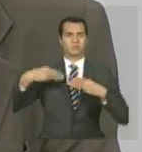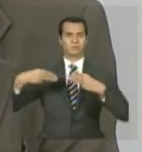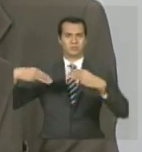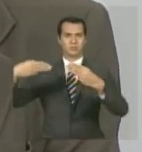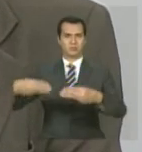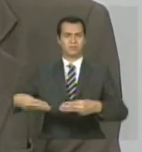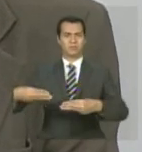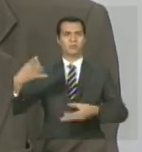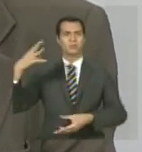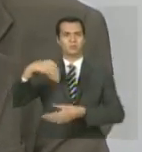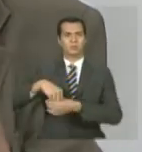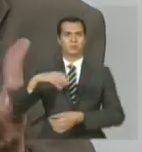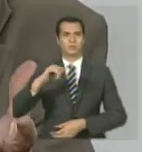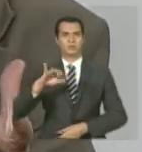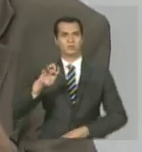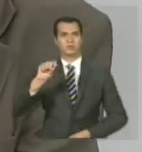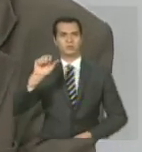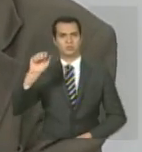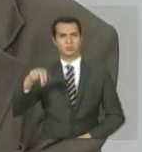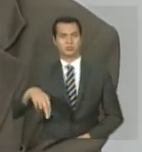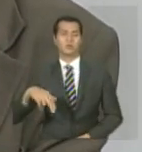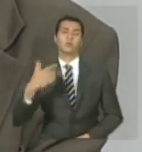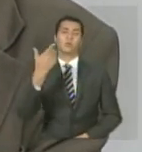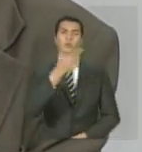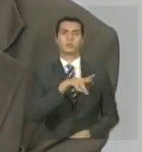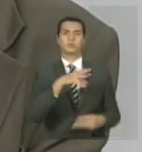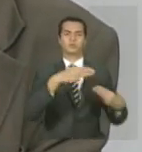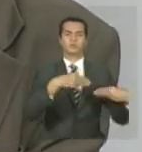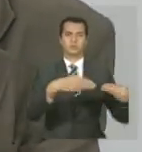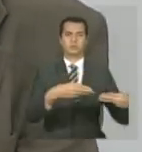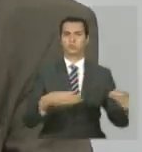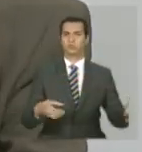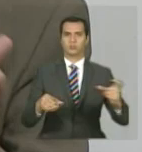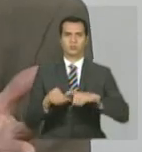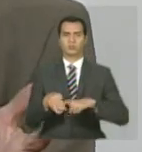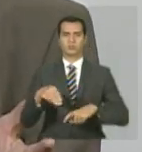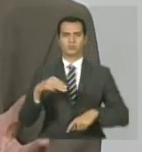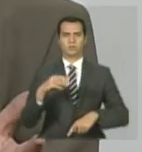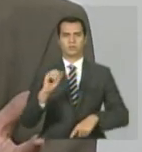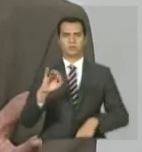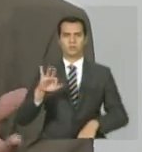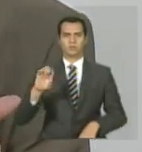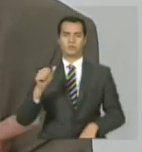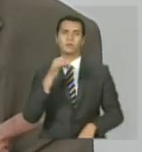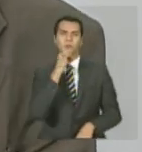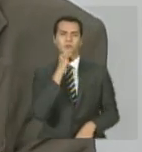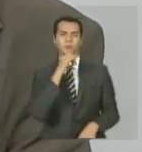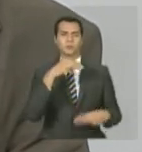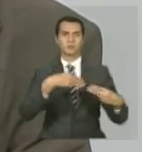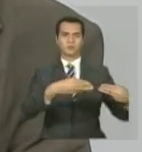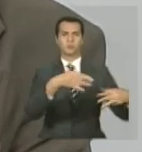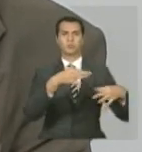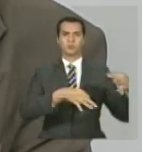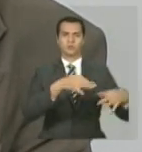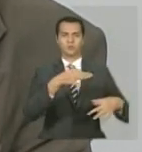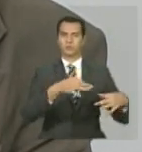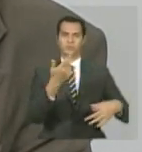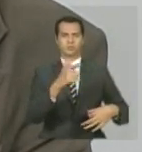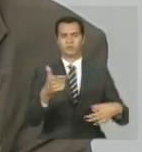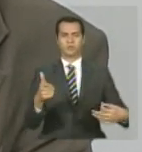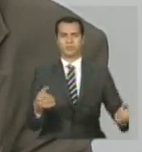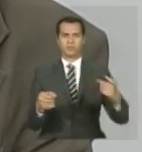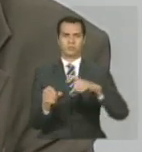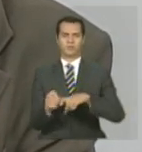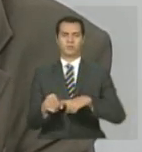da Caizan e mais ministérios que não estão diretamente vinculados à Caizan. Vou dar um exemplo. O Ministério da Justiça não é um membro da Caizan,